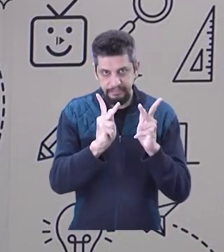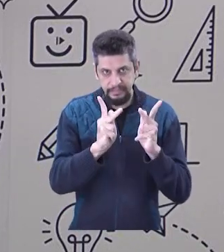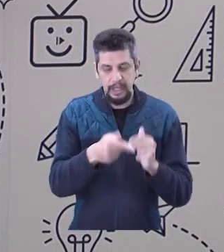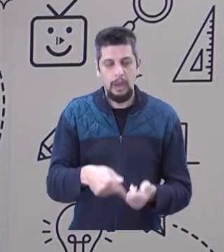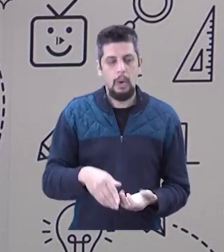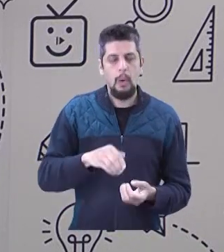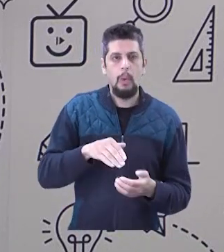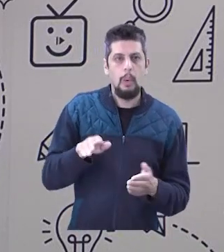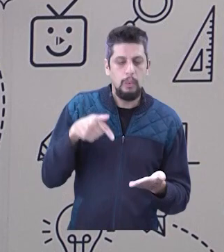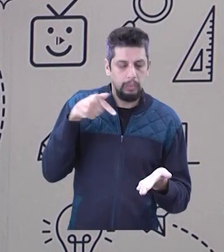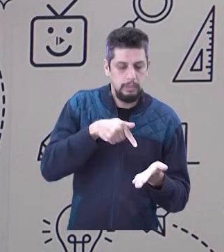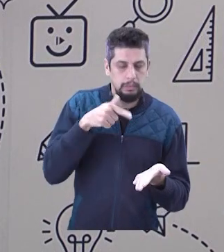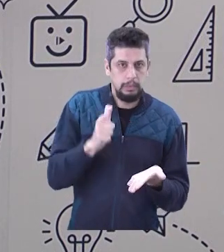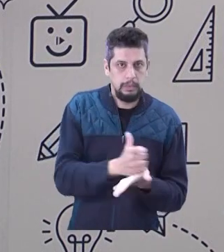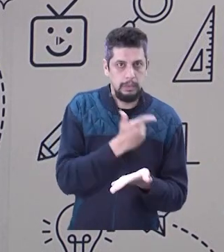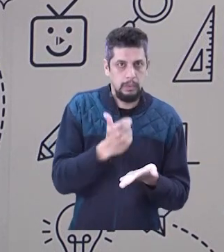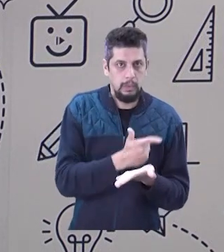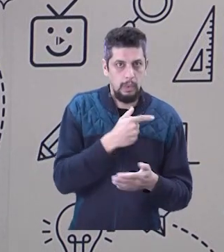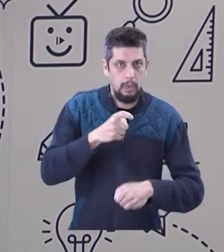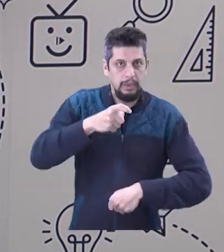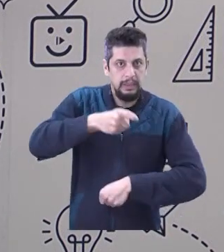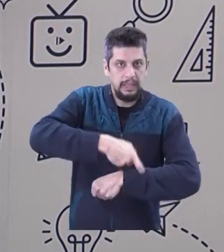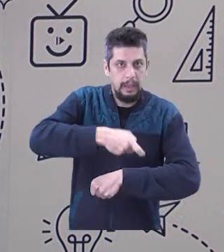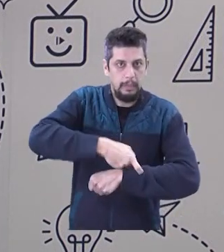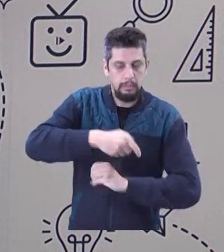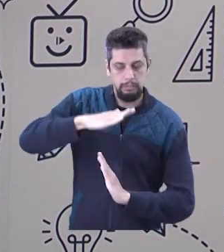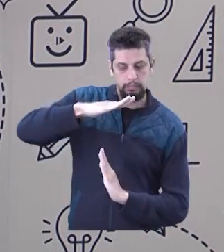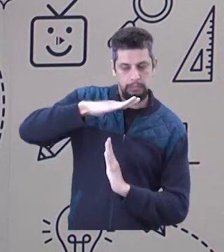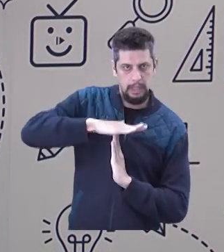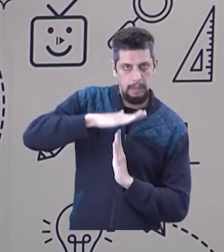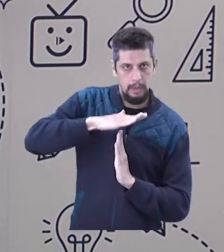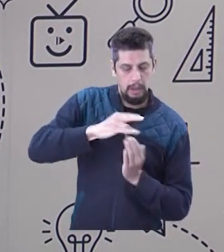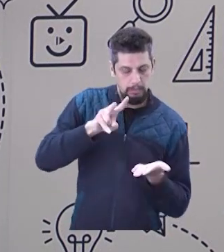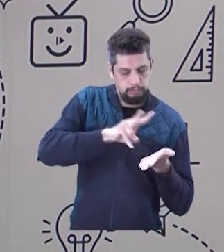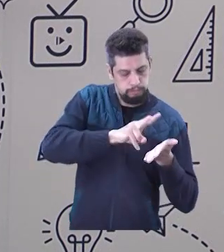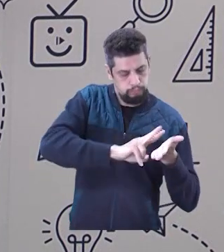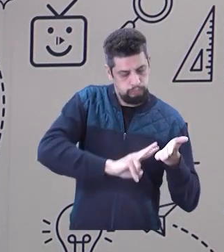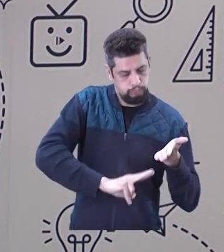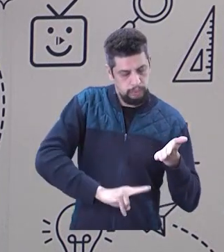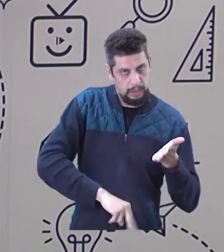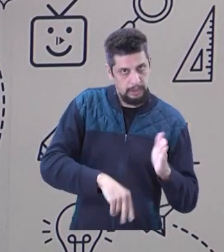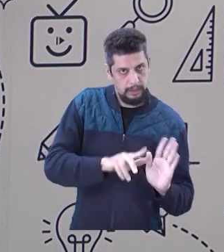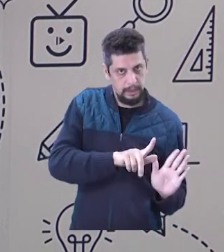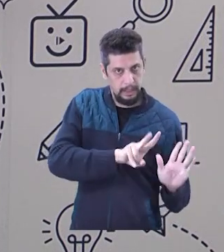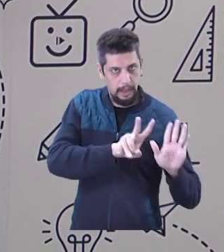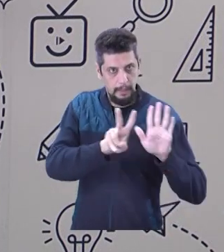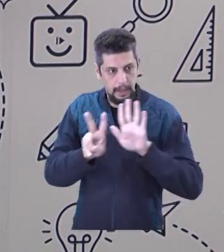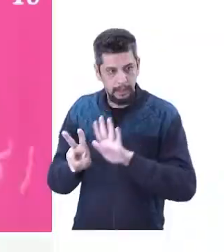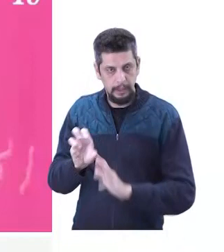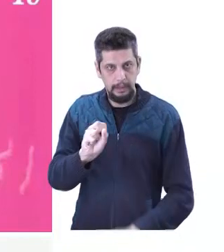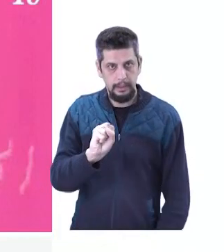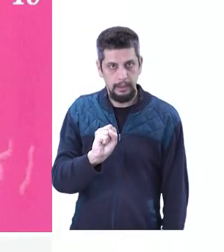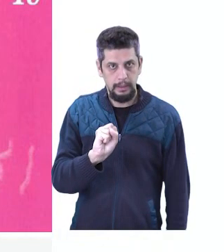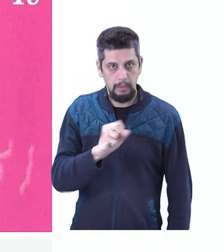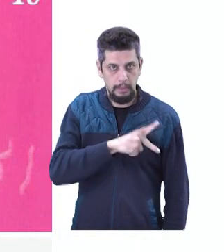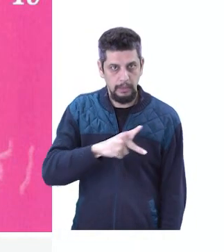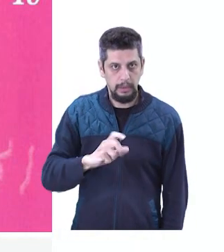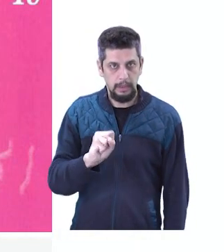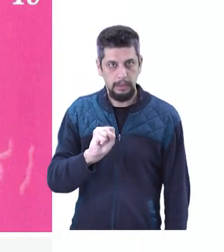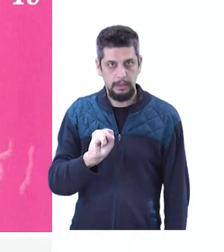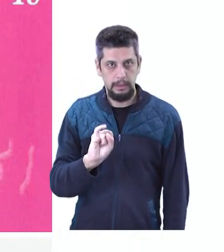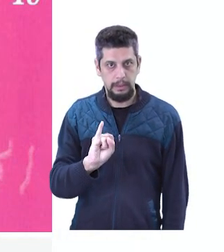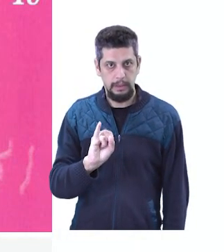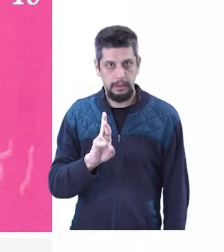lá. Uma parte do livro, O Tempo, que foi lido durante a semana, né? Pelas professoras Sirlene e Ana